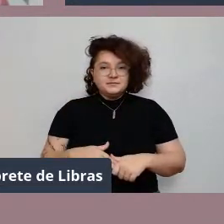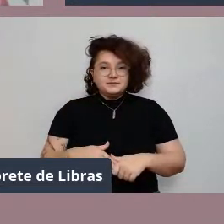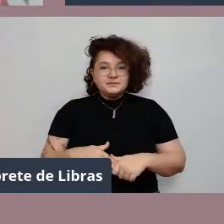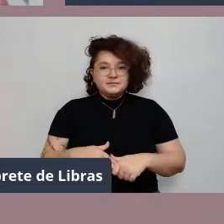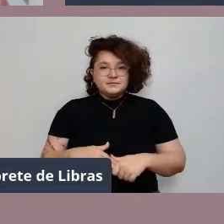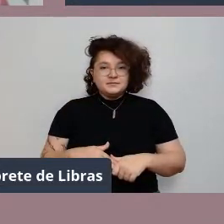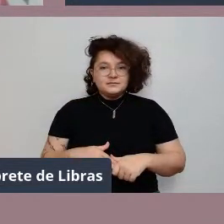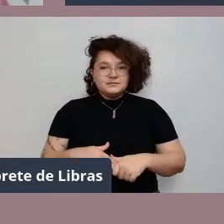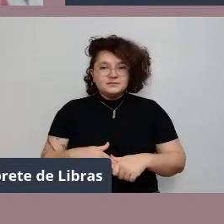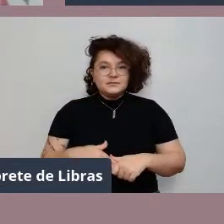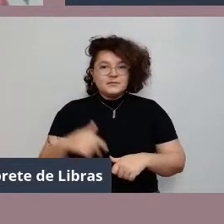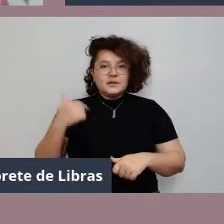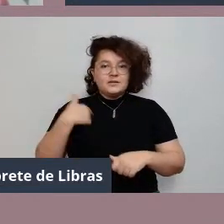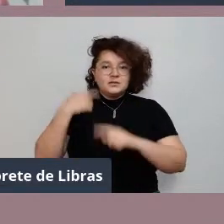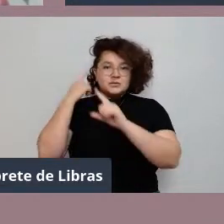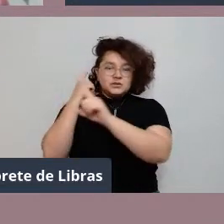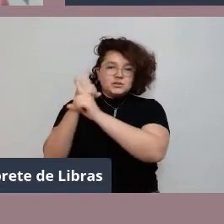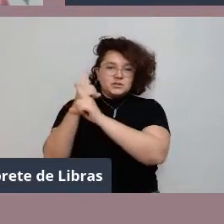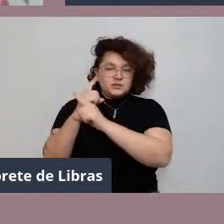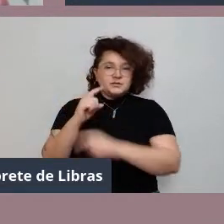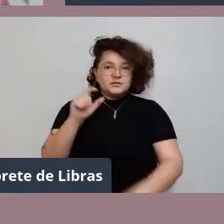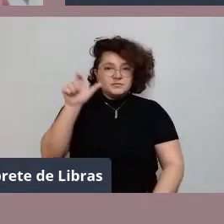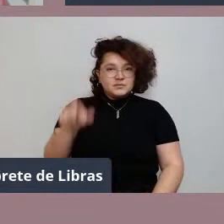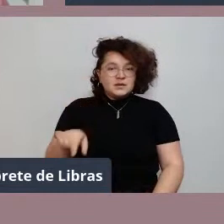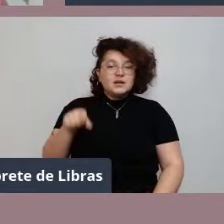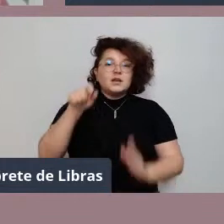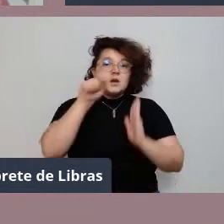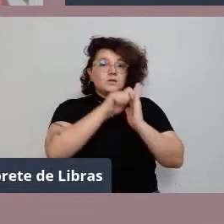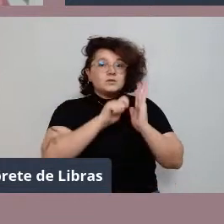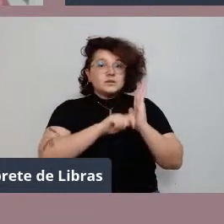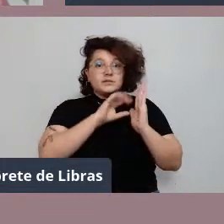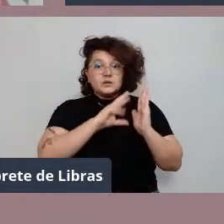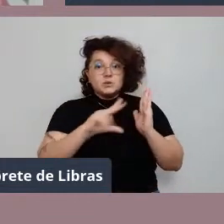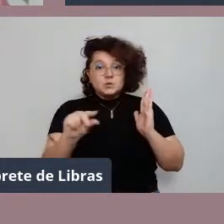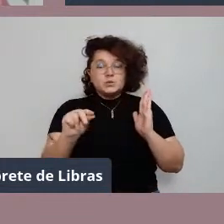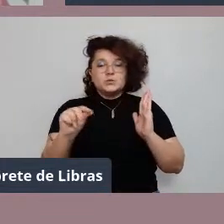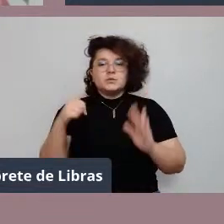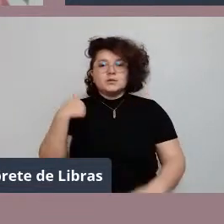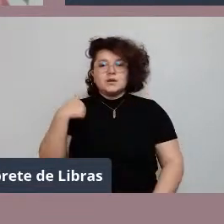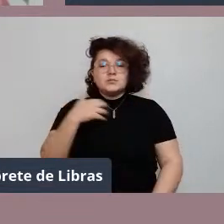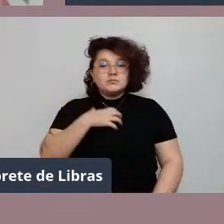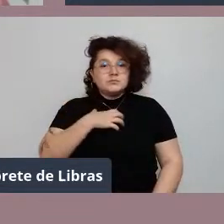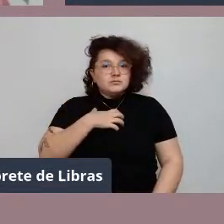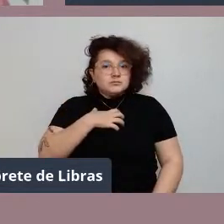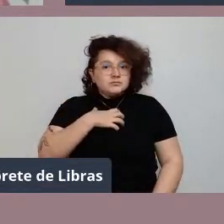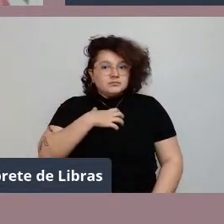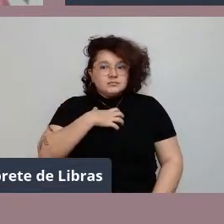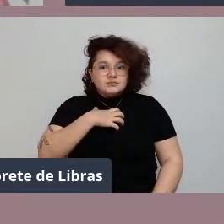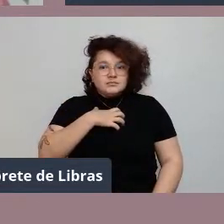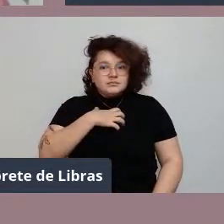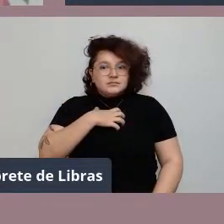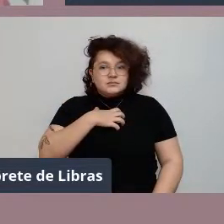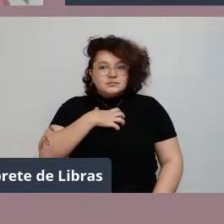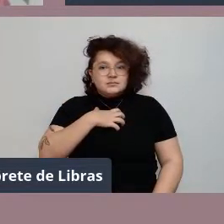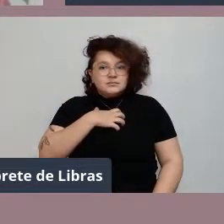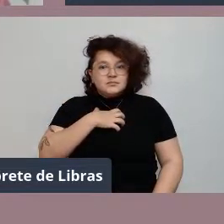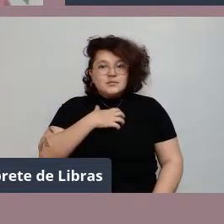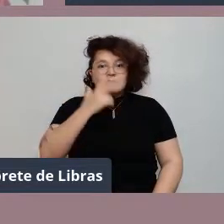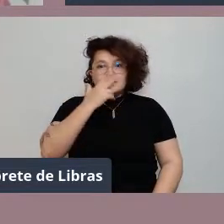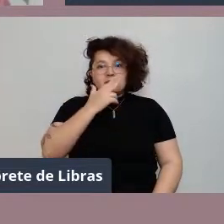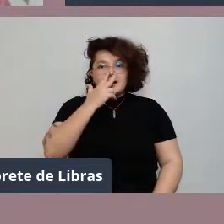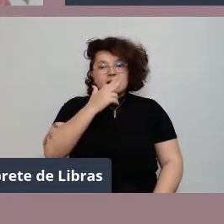quando tive esse encontro com ela e saí, escrevi tudo, eu me senti tão... tendo entrado